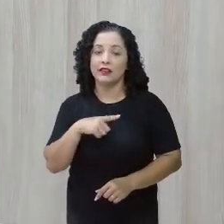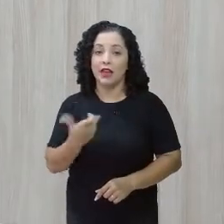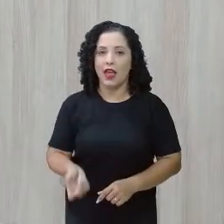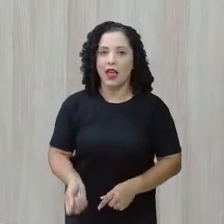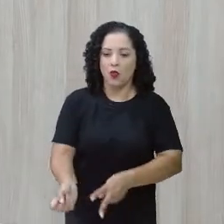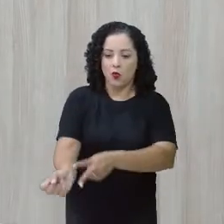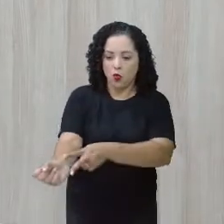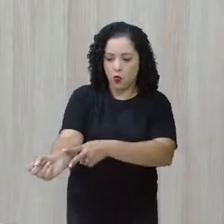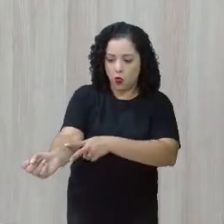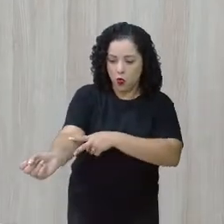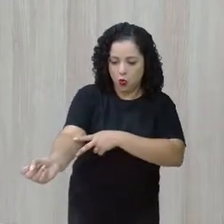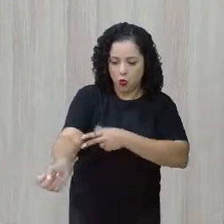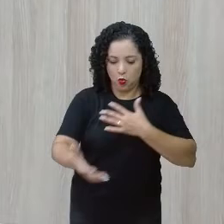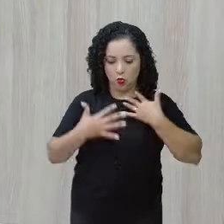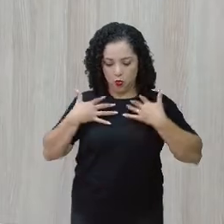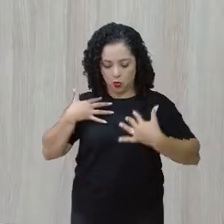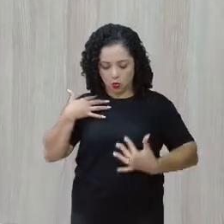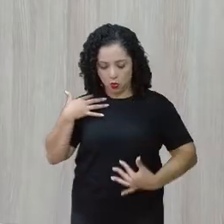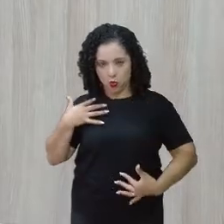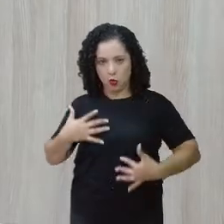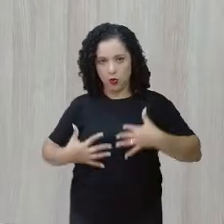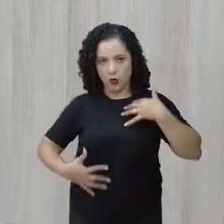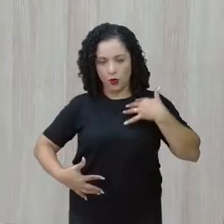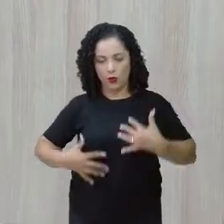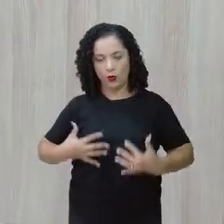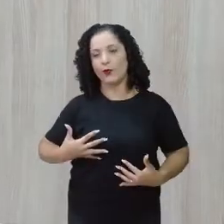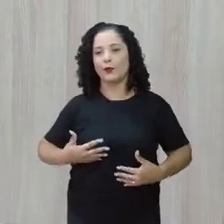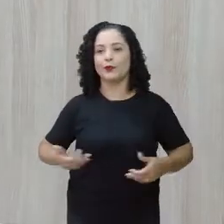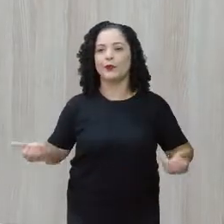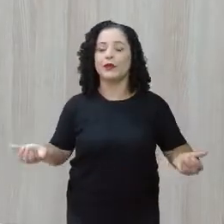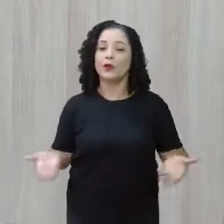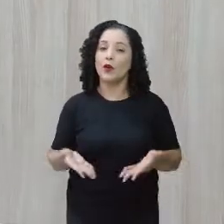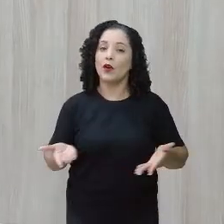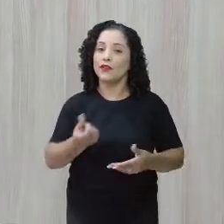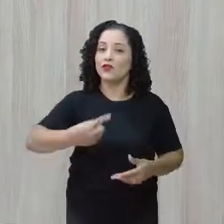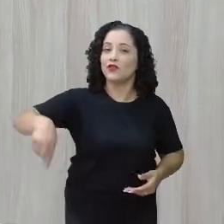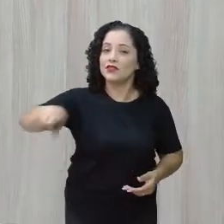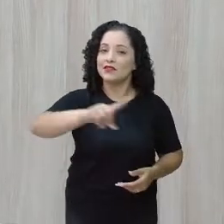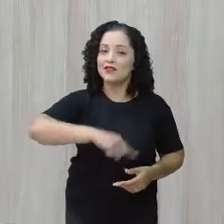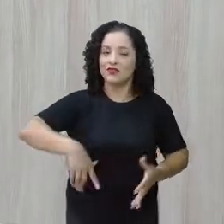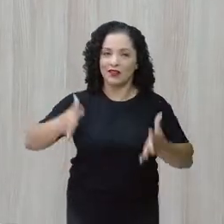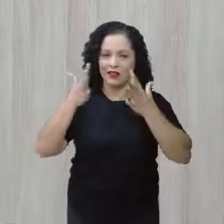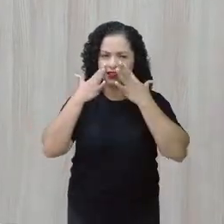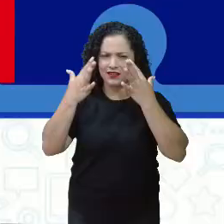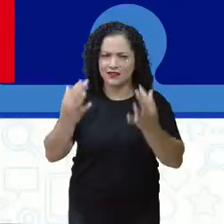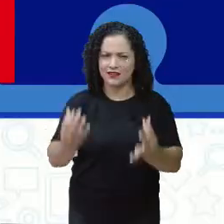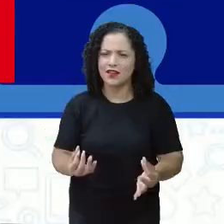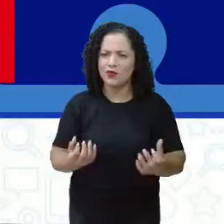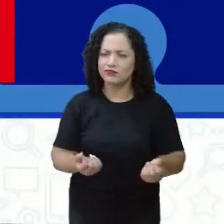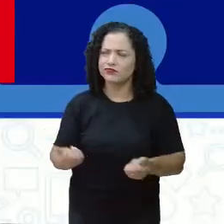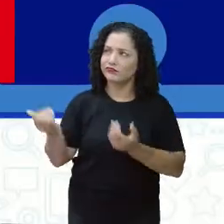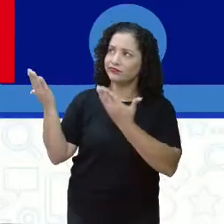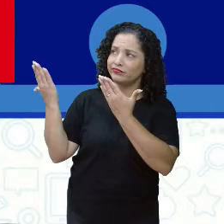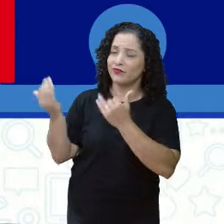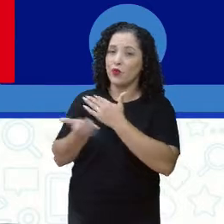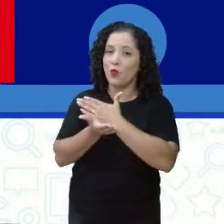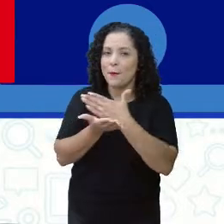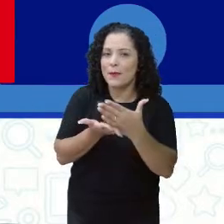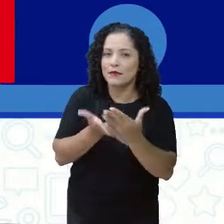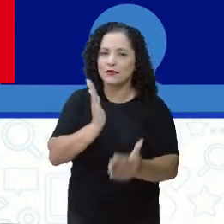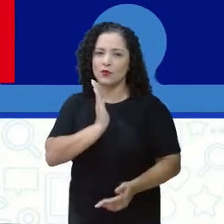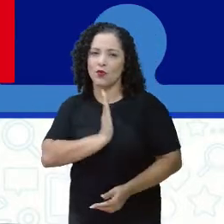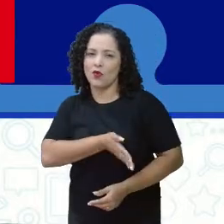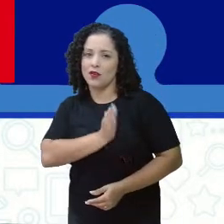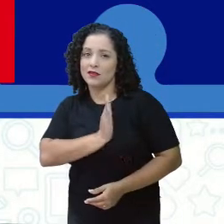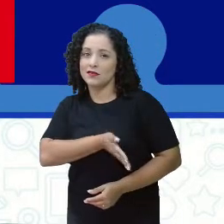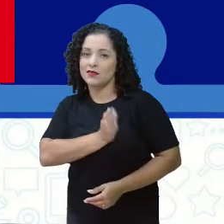sanguíneos. E eu encontrei, eu acho que vocês têm que prestar bastante atenção nessa imagem, onde começa com o coração e